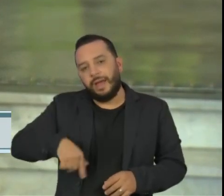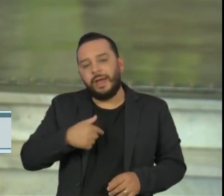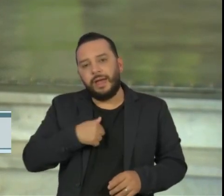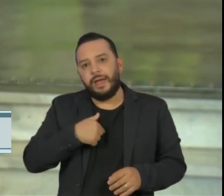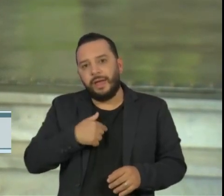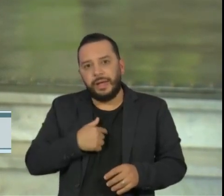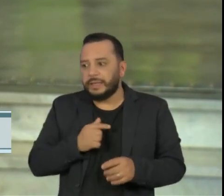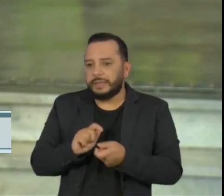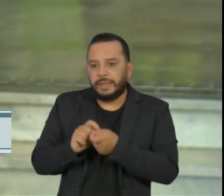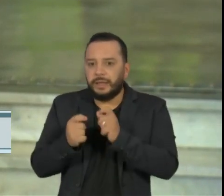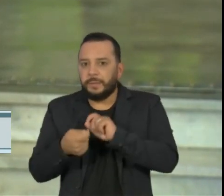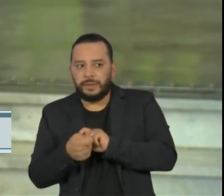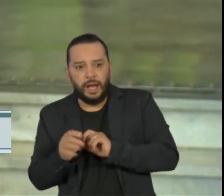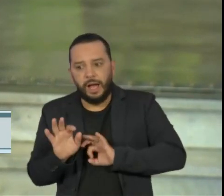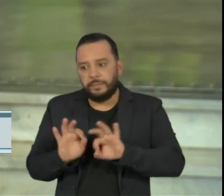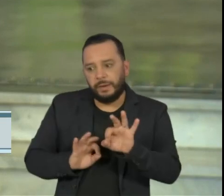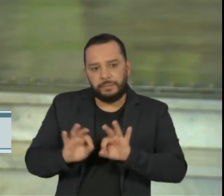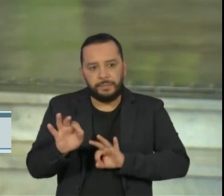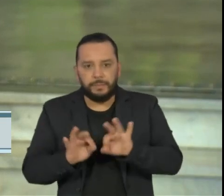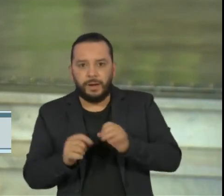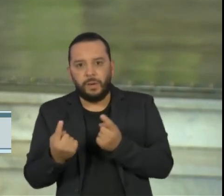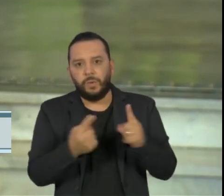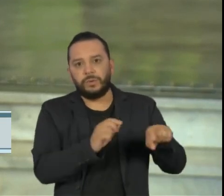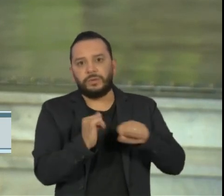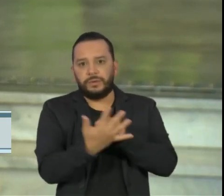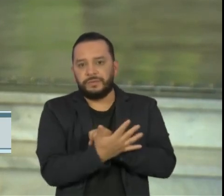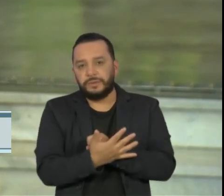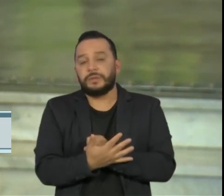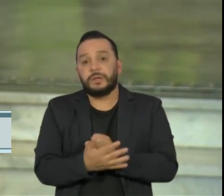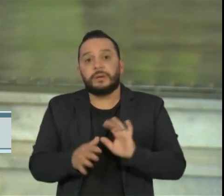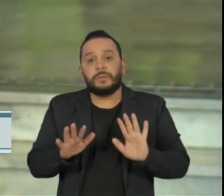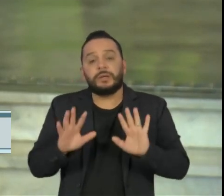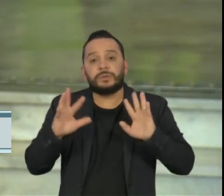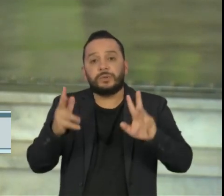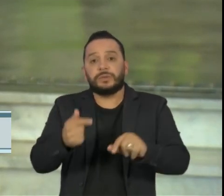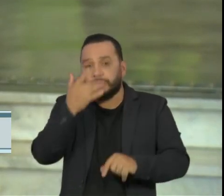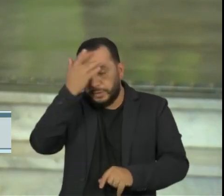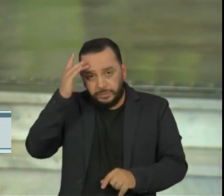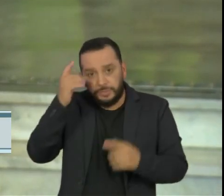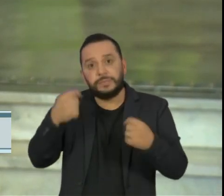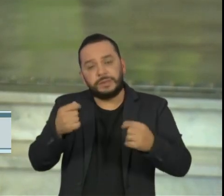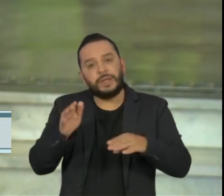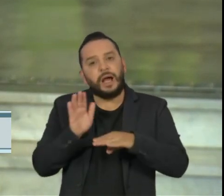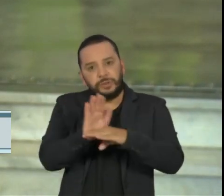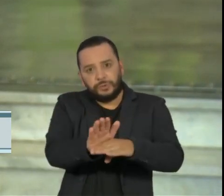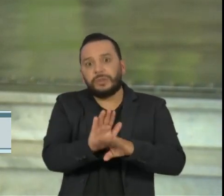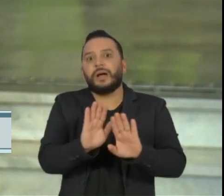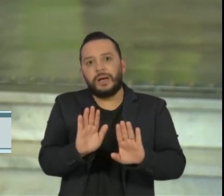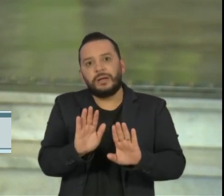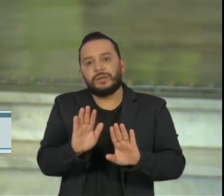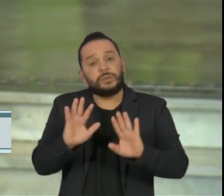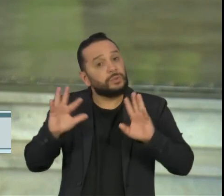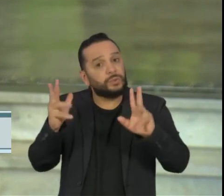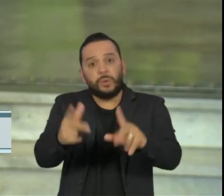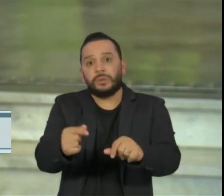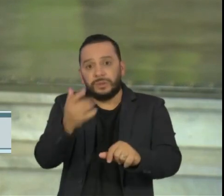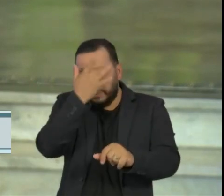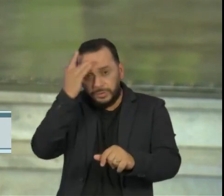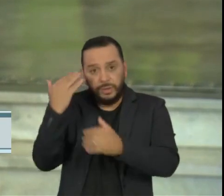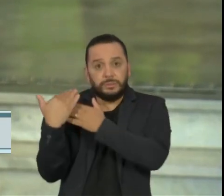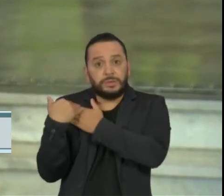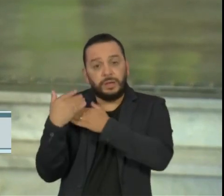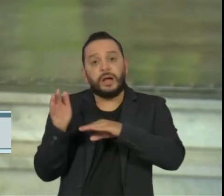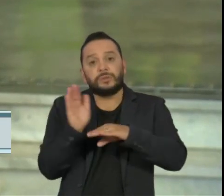mais rápido, é muito importante que todos colaborem. E o que a gente está percebendo é que as regiões que estão melhorando